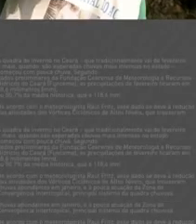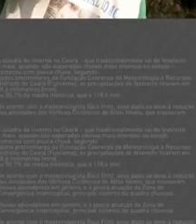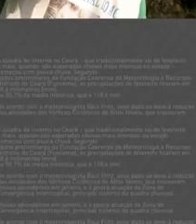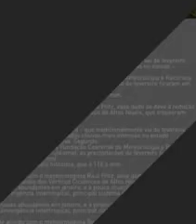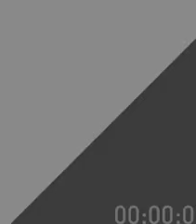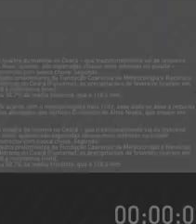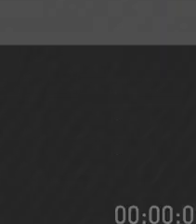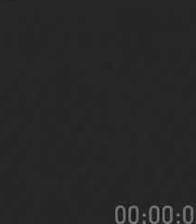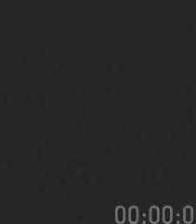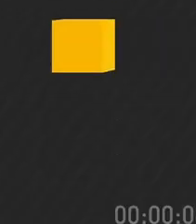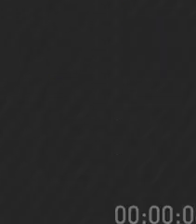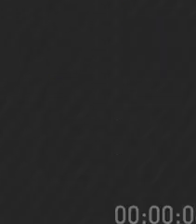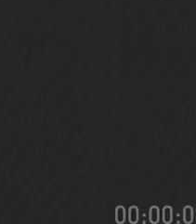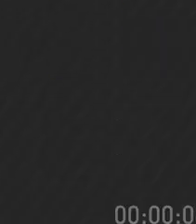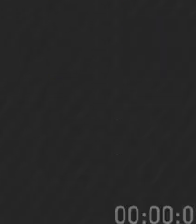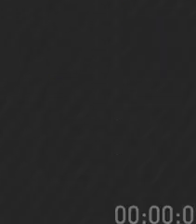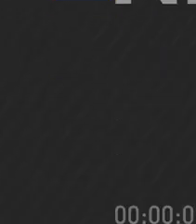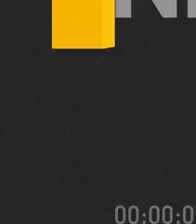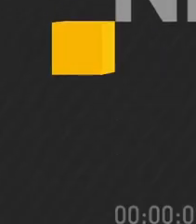ae